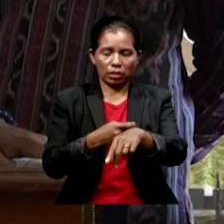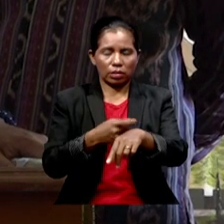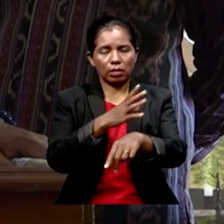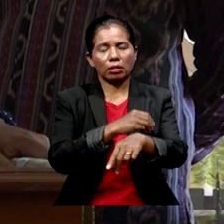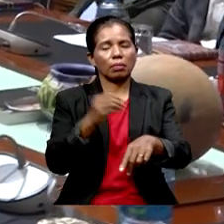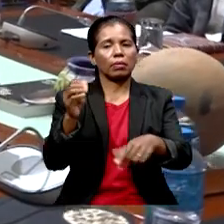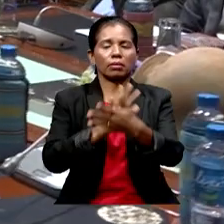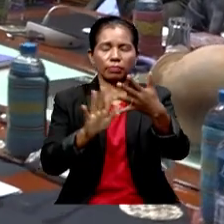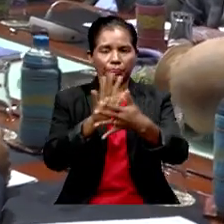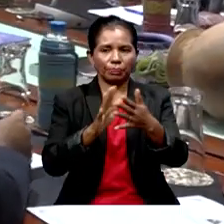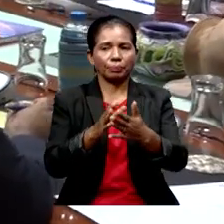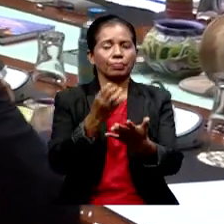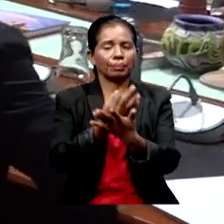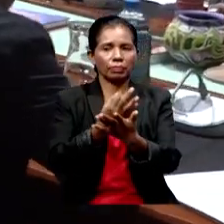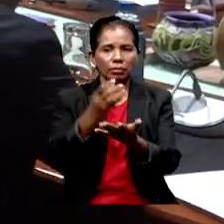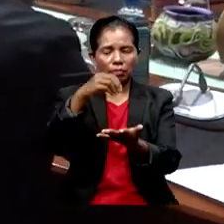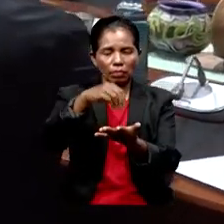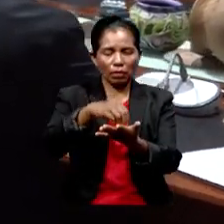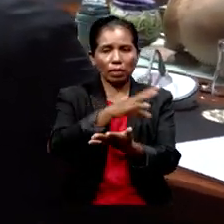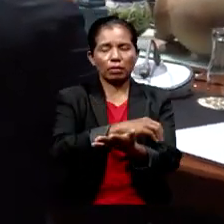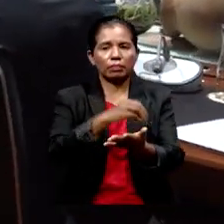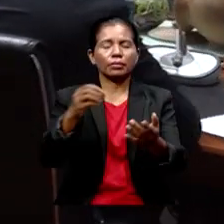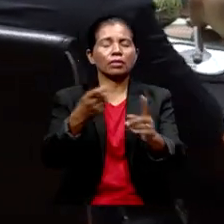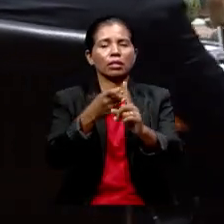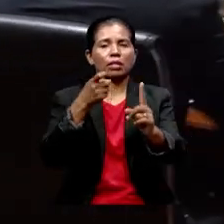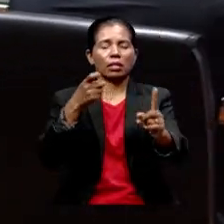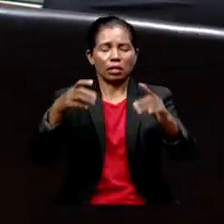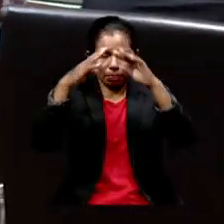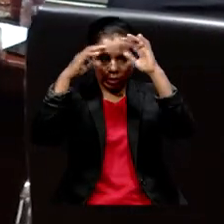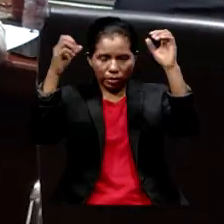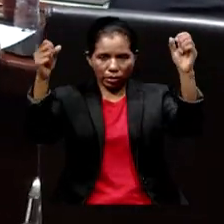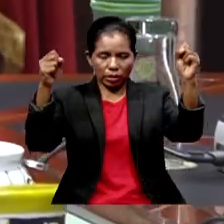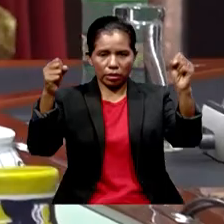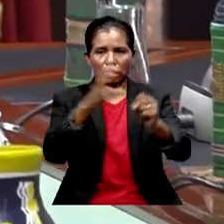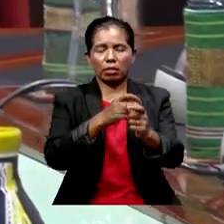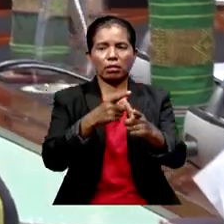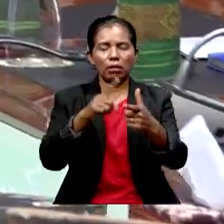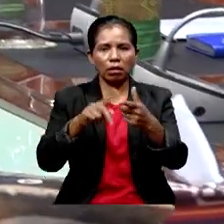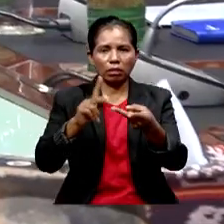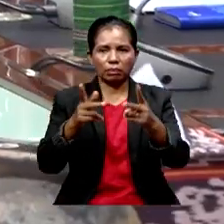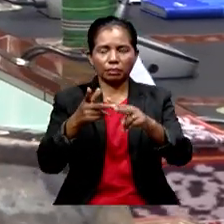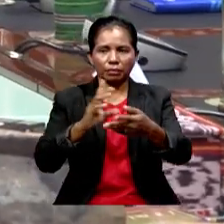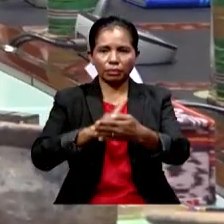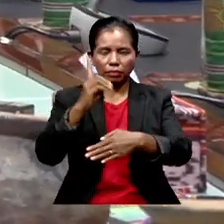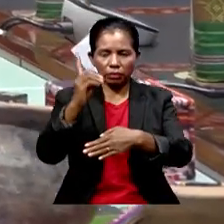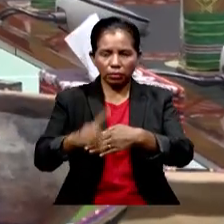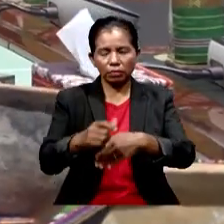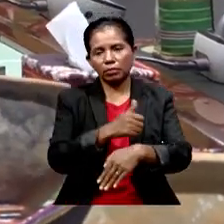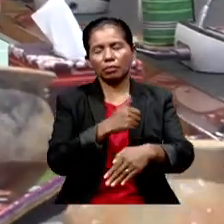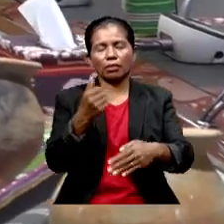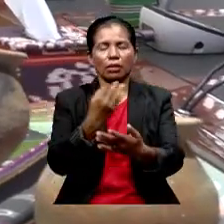nela orçamento ne beloco ba festival refere mai husi presidência república no parceiro desenvolvimento balu